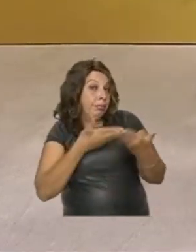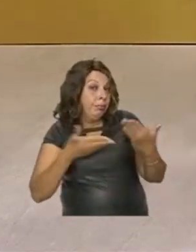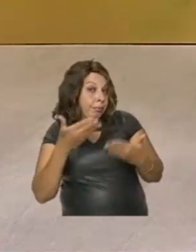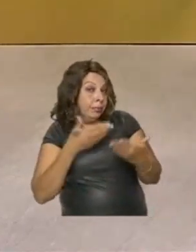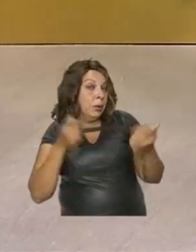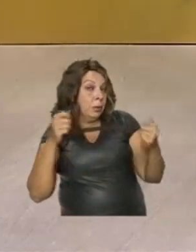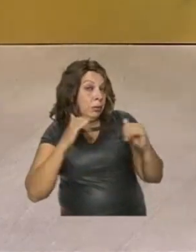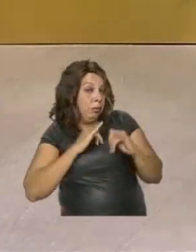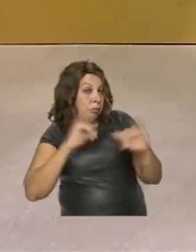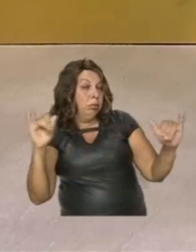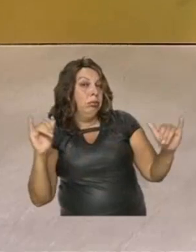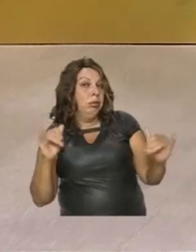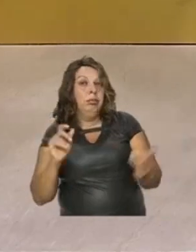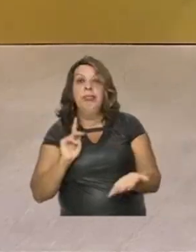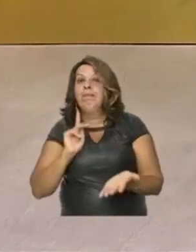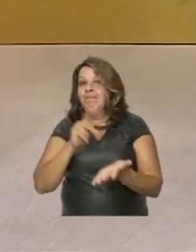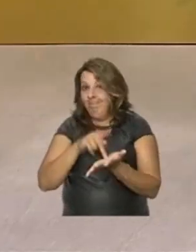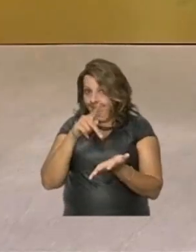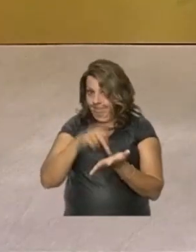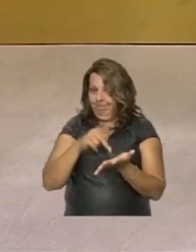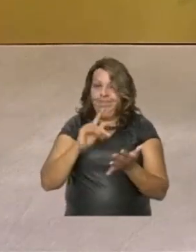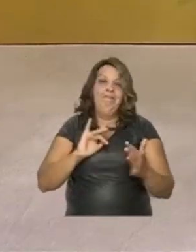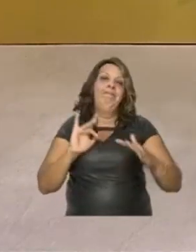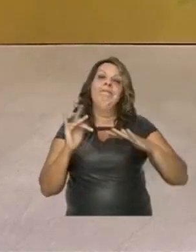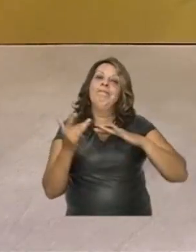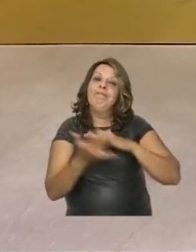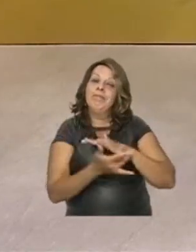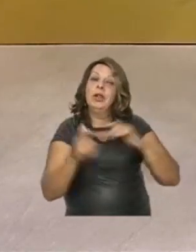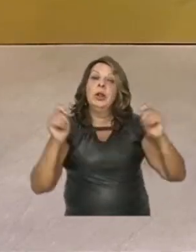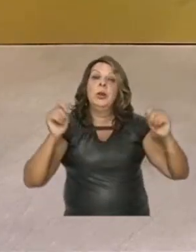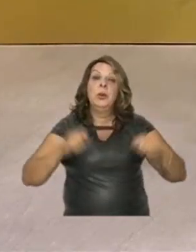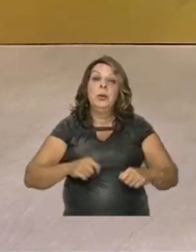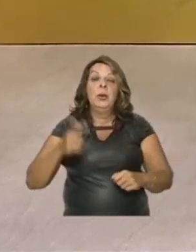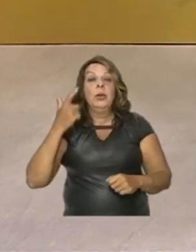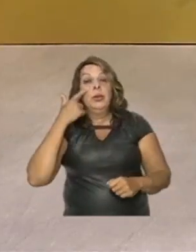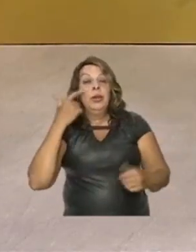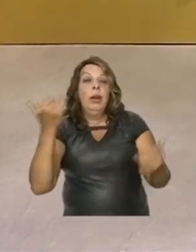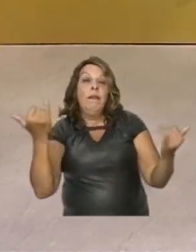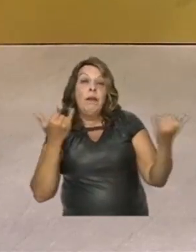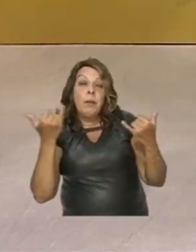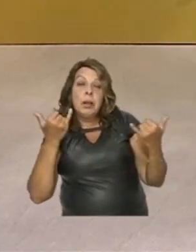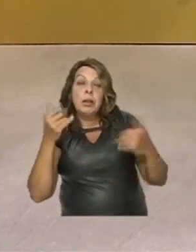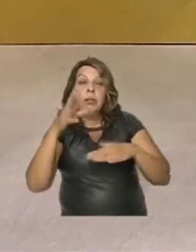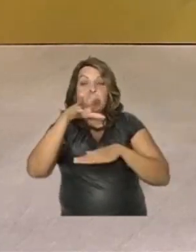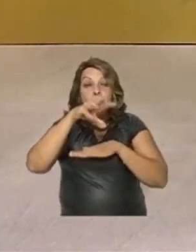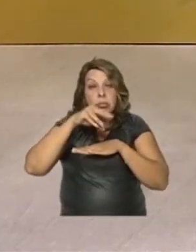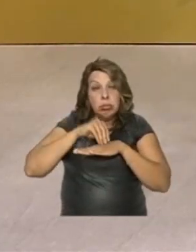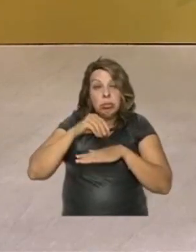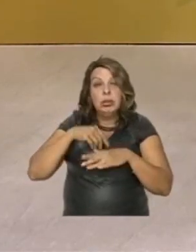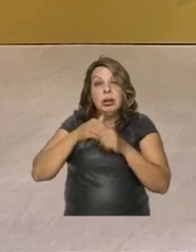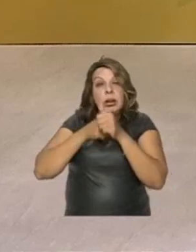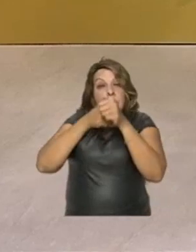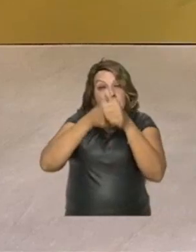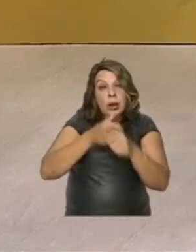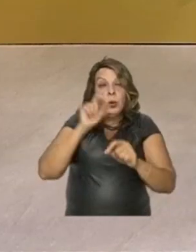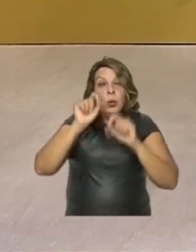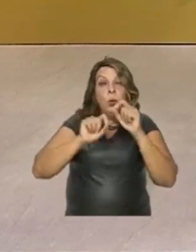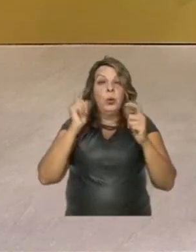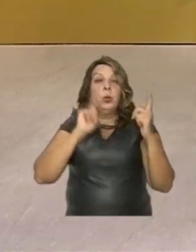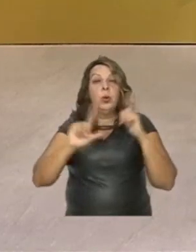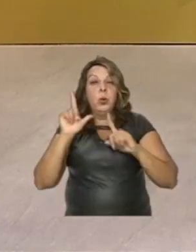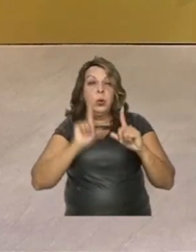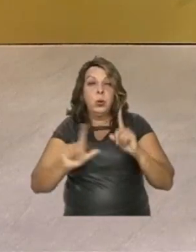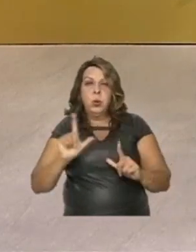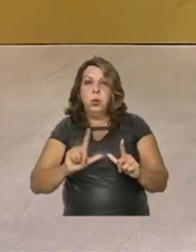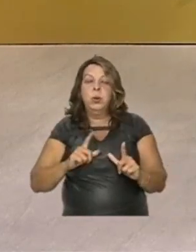sua mensagem aqui pra gente. É verdade, ó. Nas nossas redes você pode conferir informações, acompanhar um pouco mais os nossos